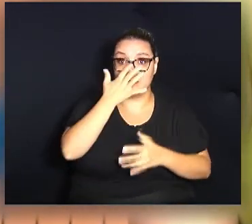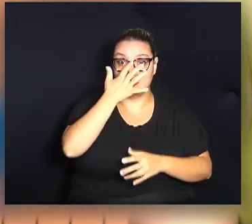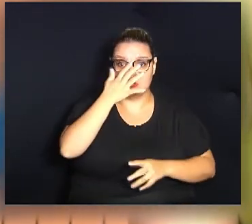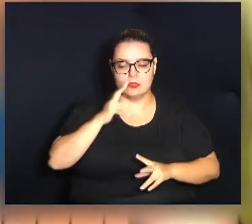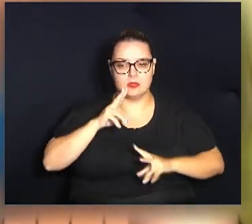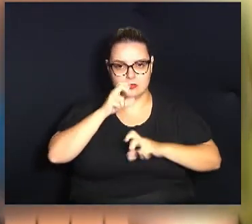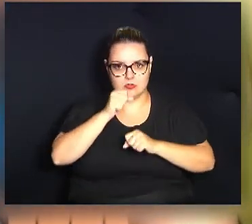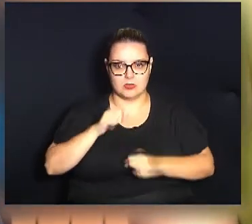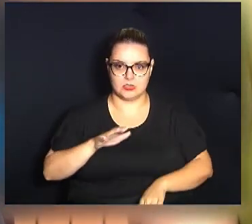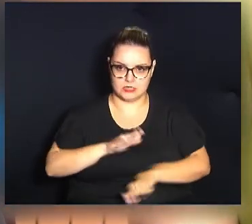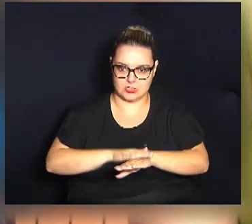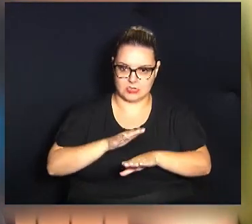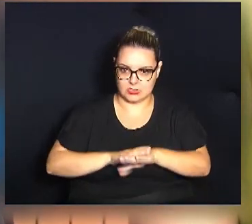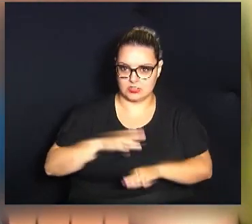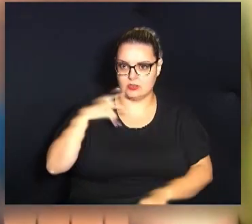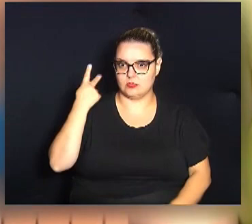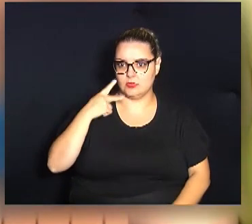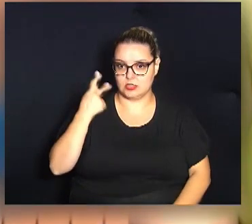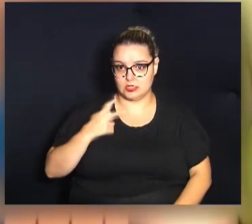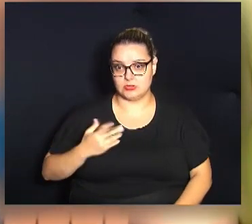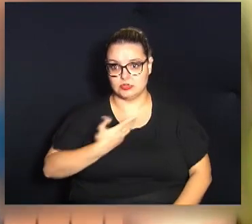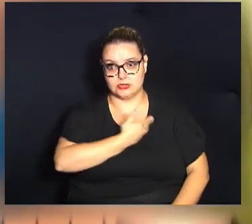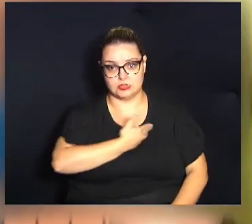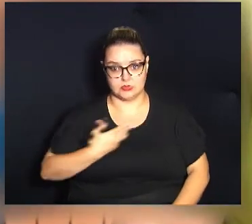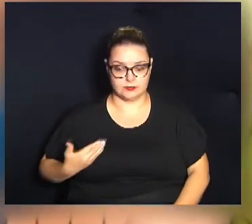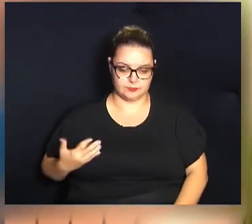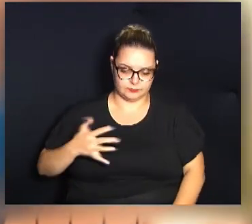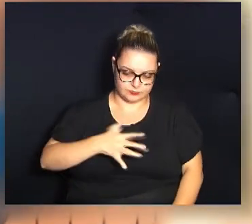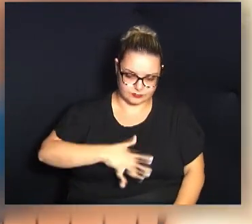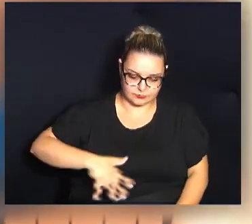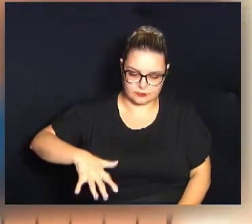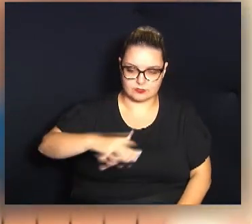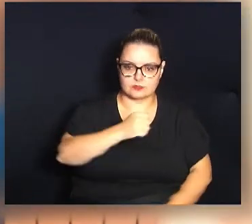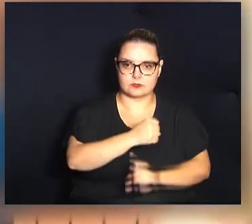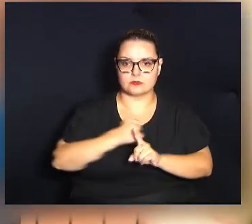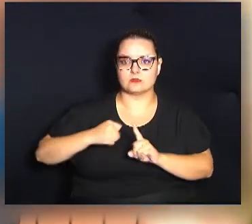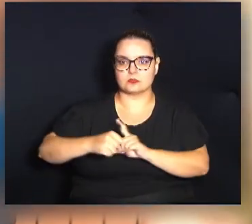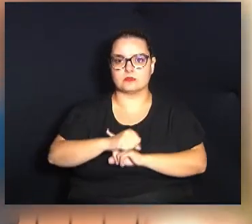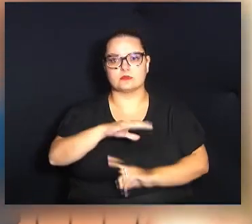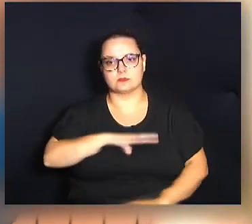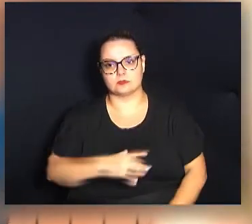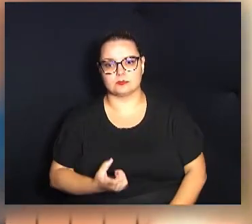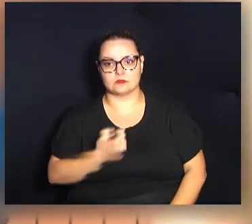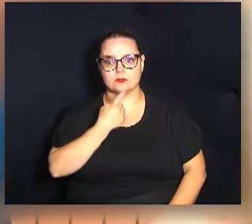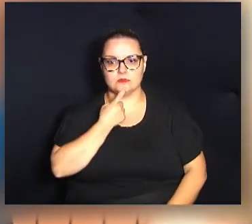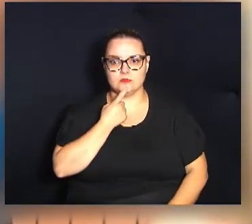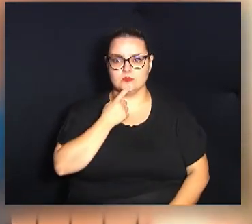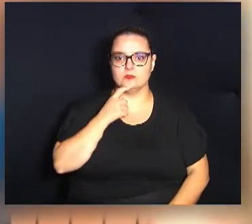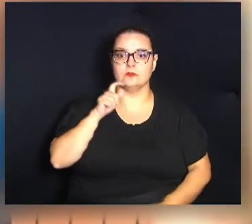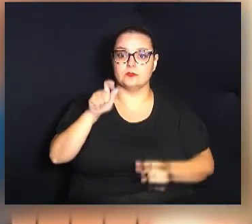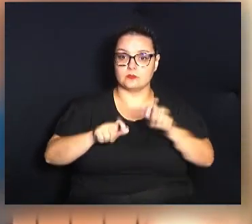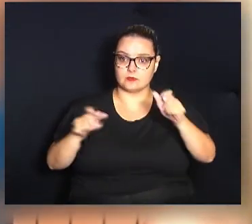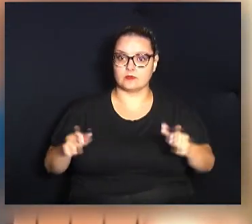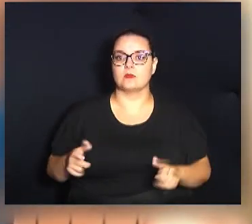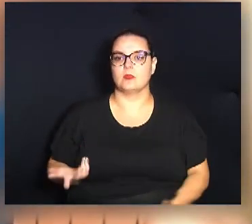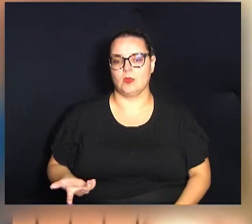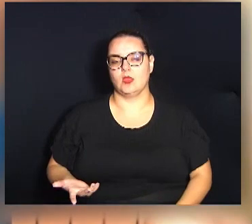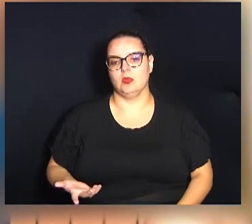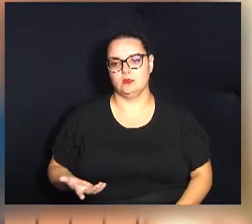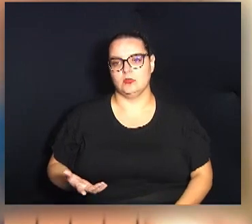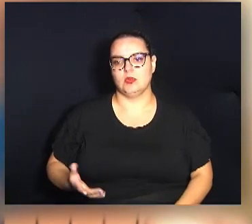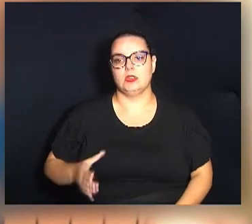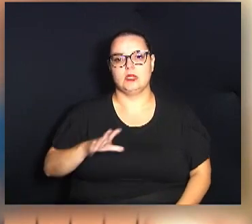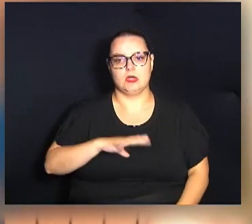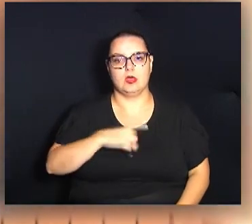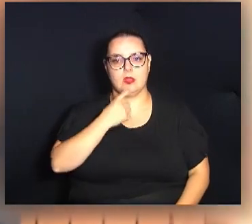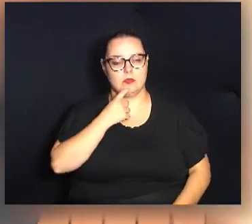de políticas públicas na área social da cidade de Campinas, né? São pessoas a quem Campinas deve muito